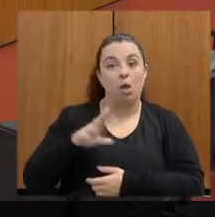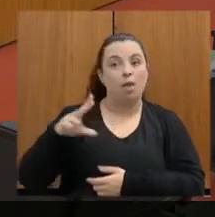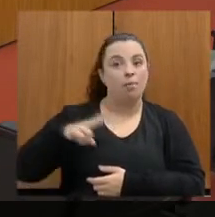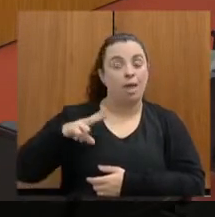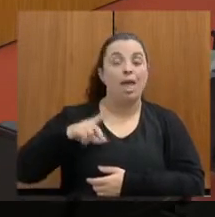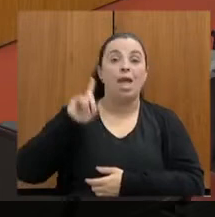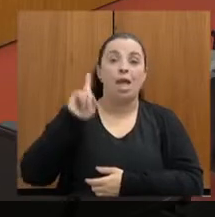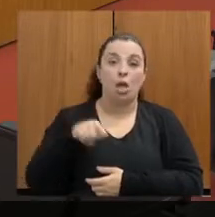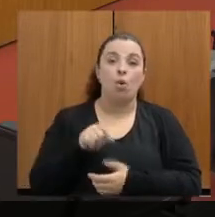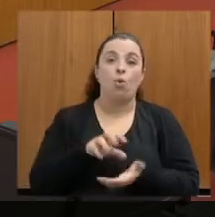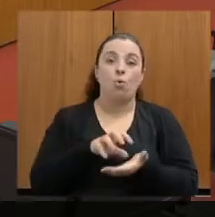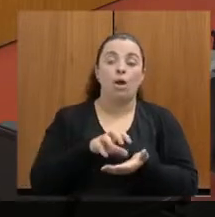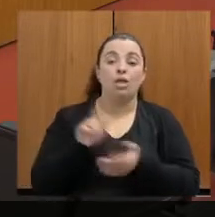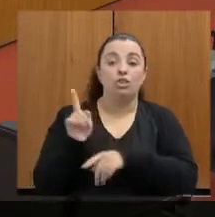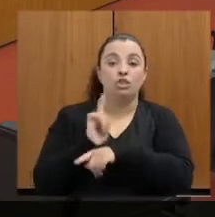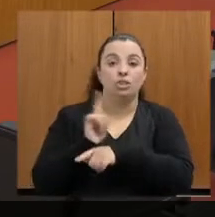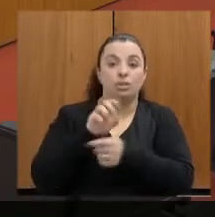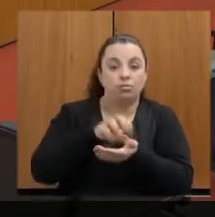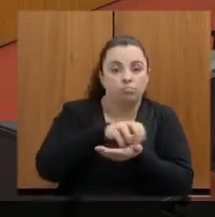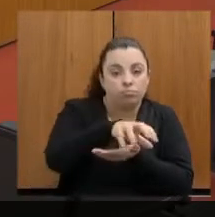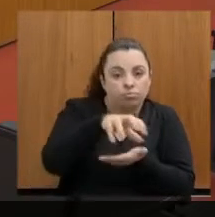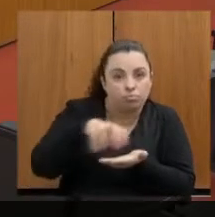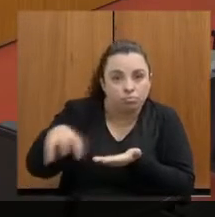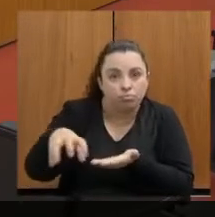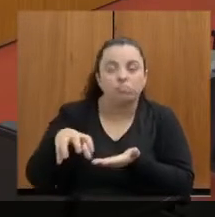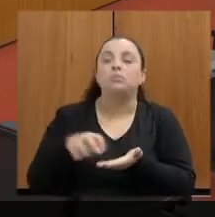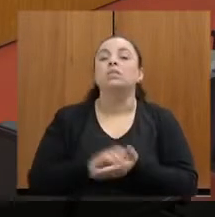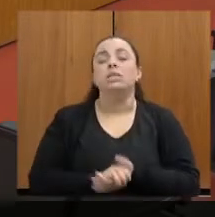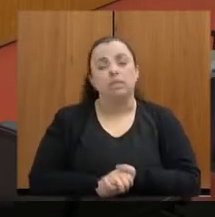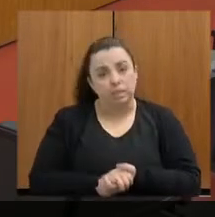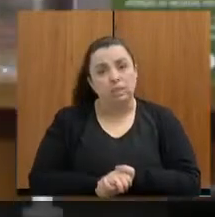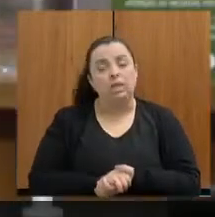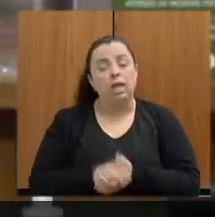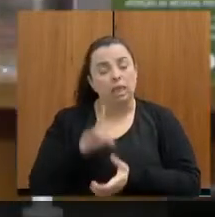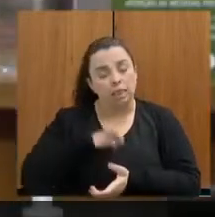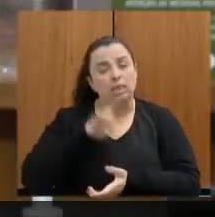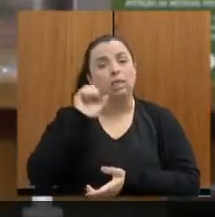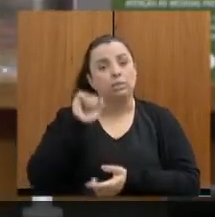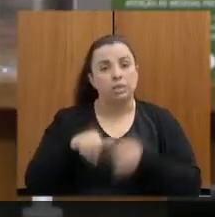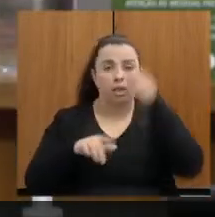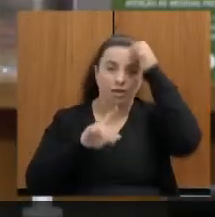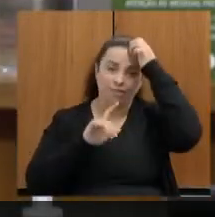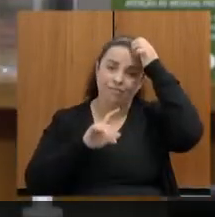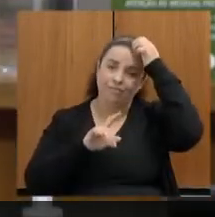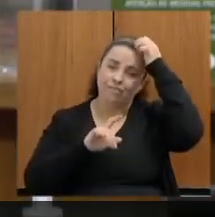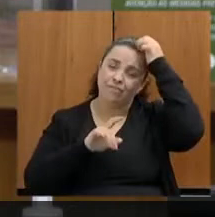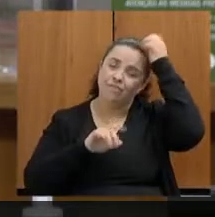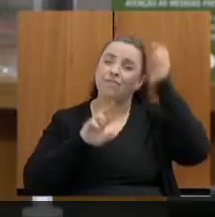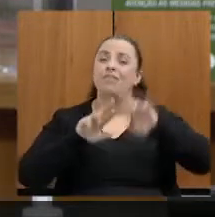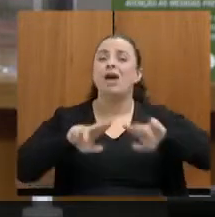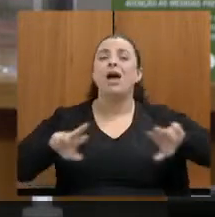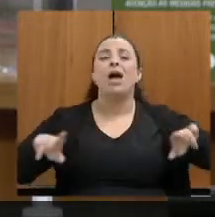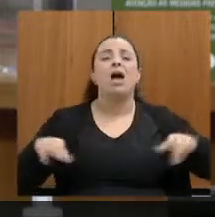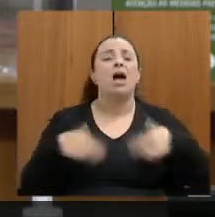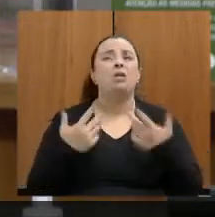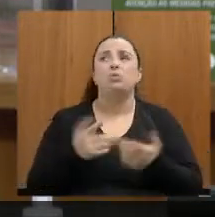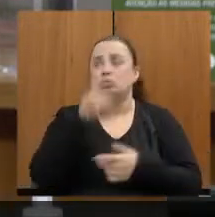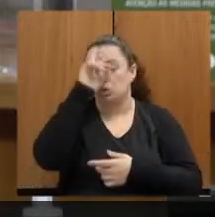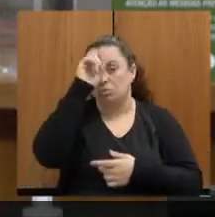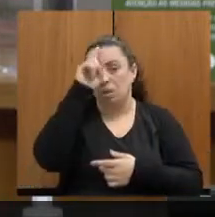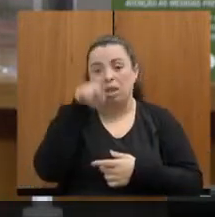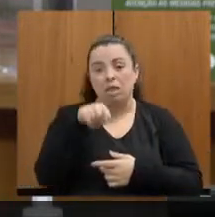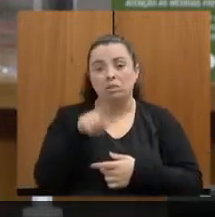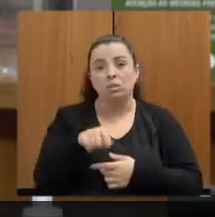uma descentralização da gestão e temos Sim vários vários hospitais de sucesso no